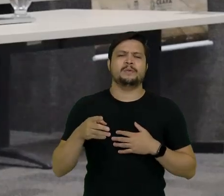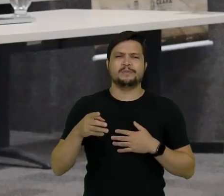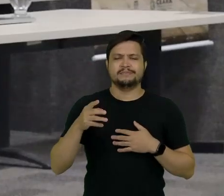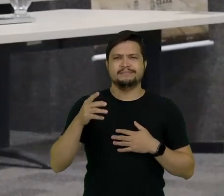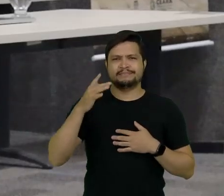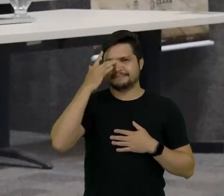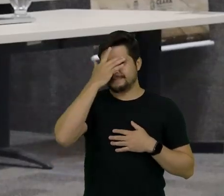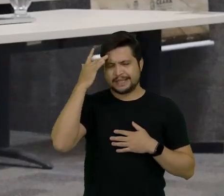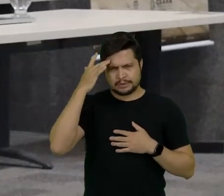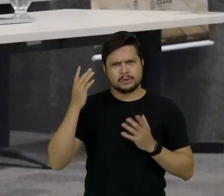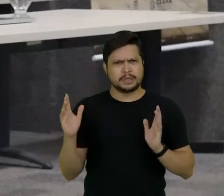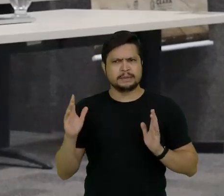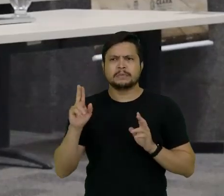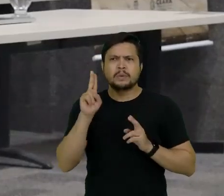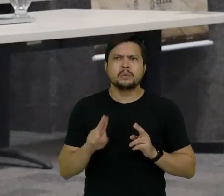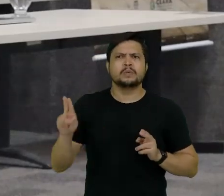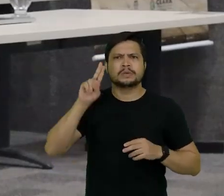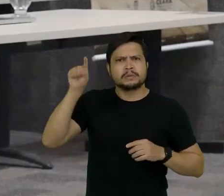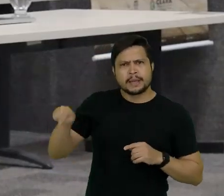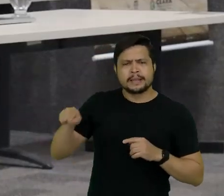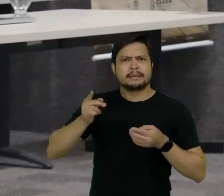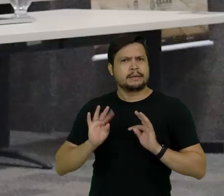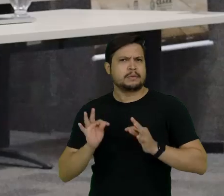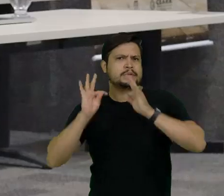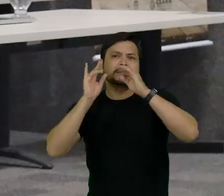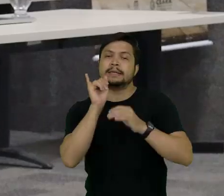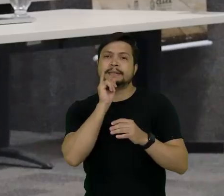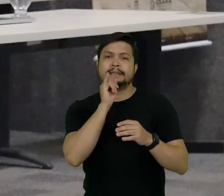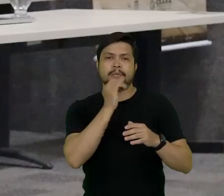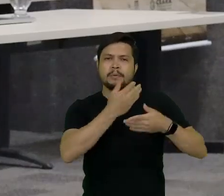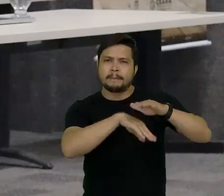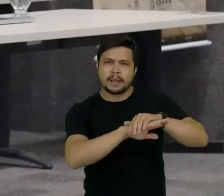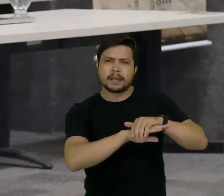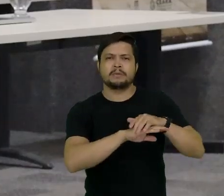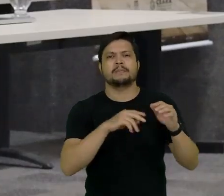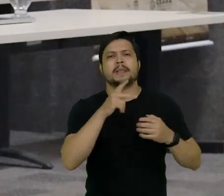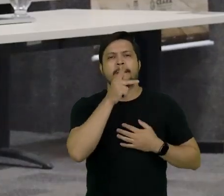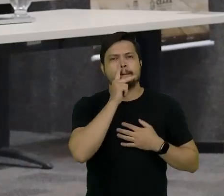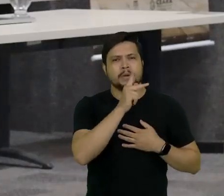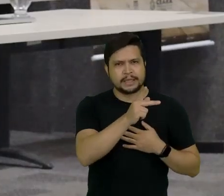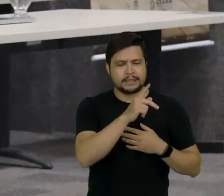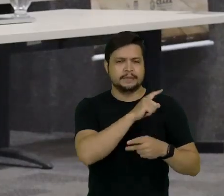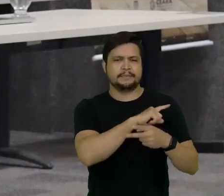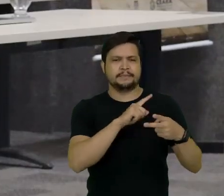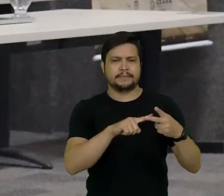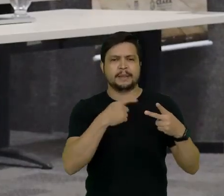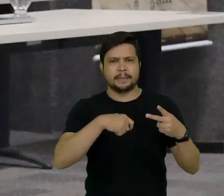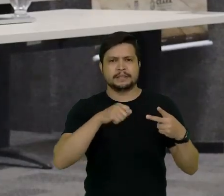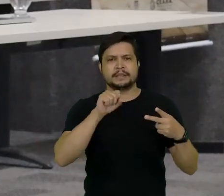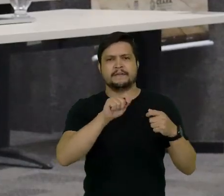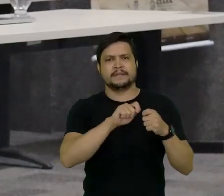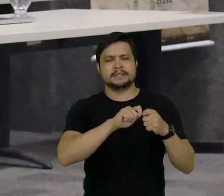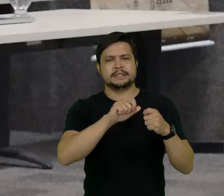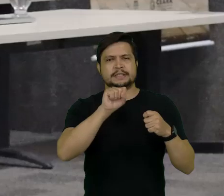mil produtores utilizando essas tecnologias e falando de banco de proteína, falando que tem que fazer silagem sim